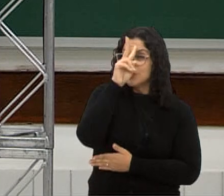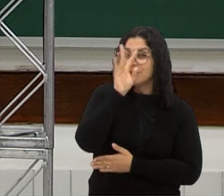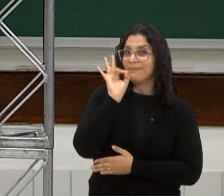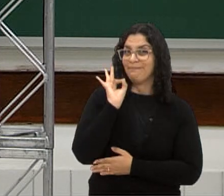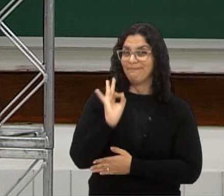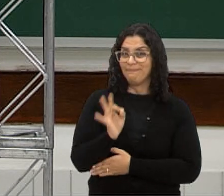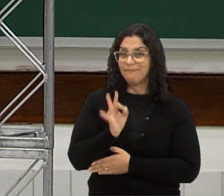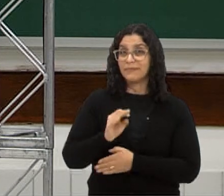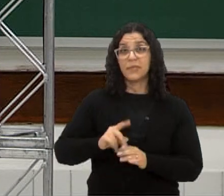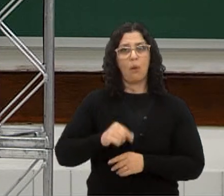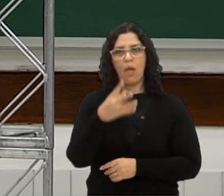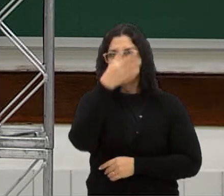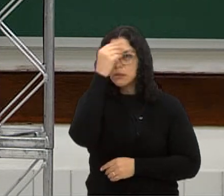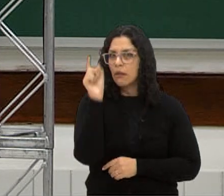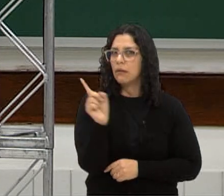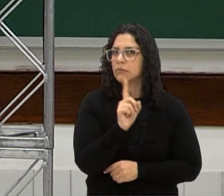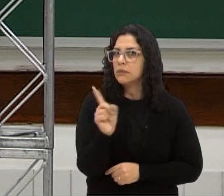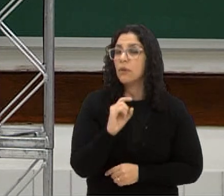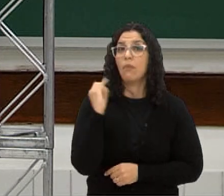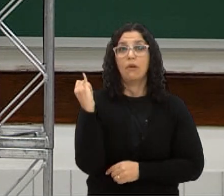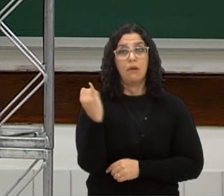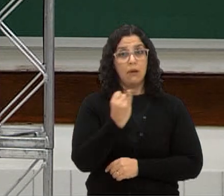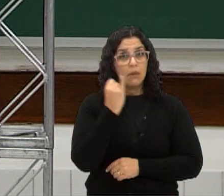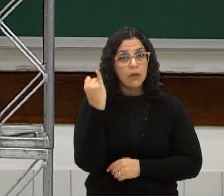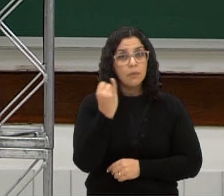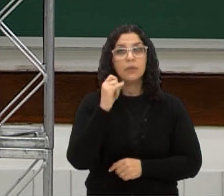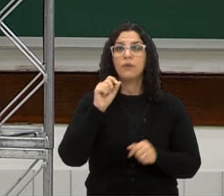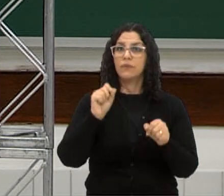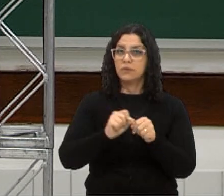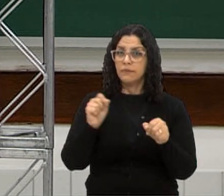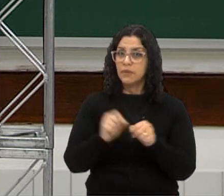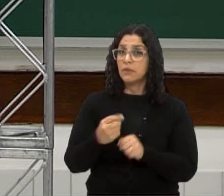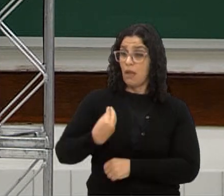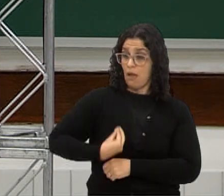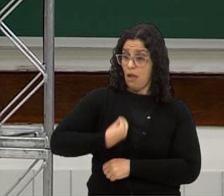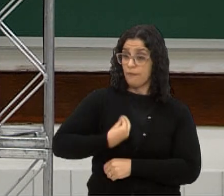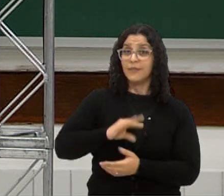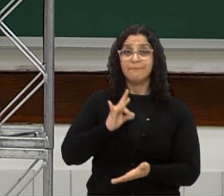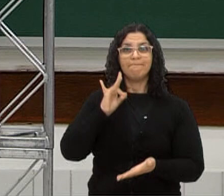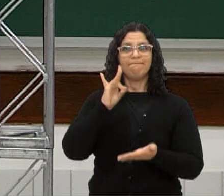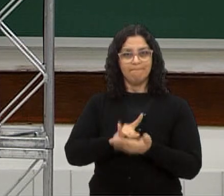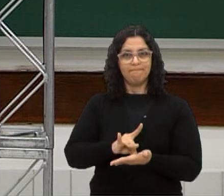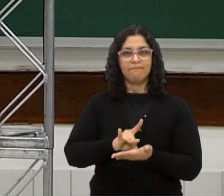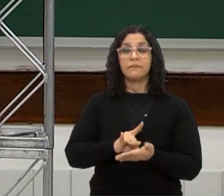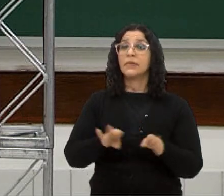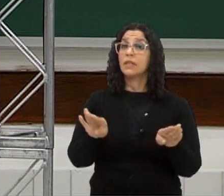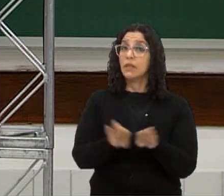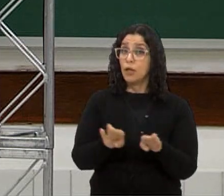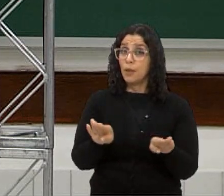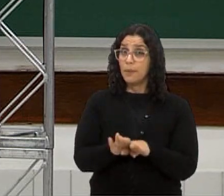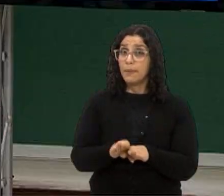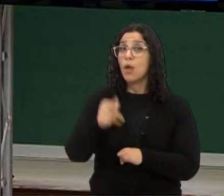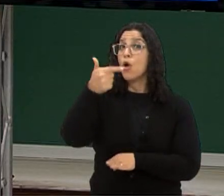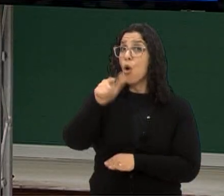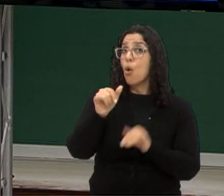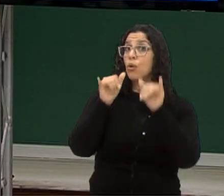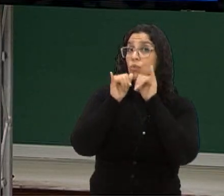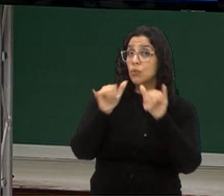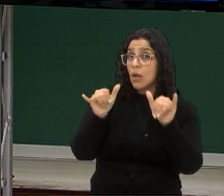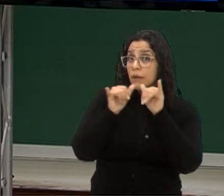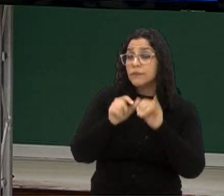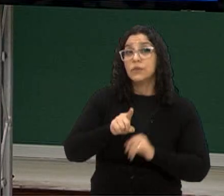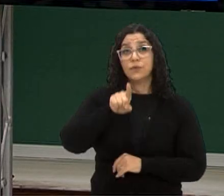chamada. Então, não se esqueça, é fundamental você ter a sua presença confirmada. E também um outro